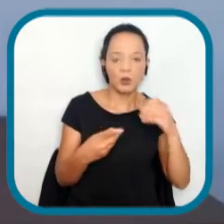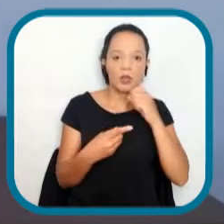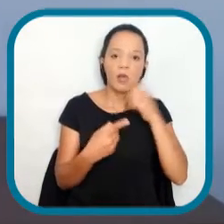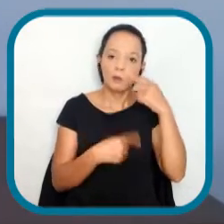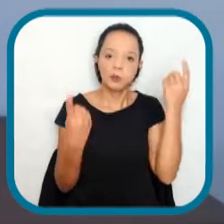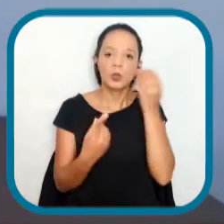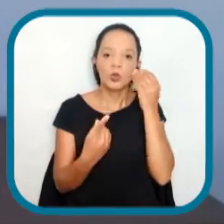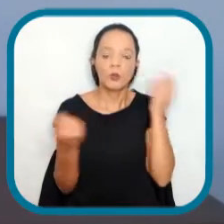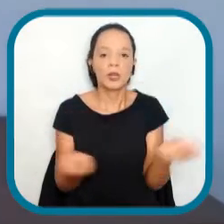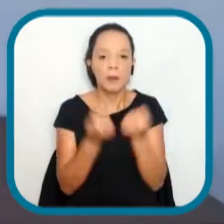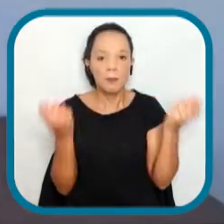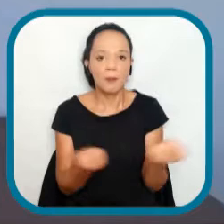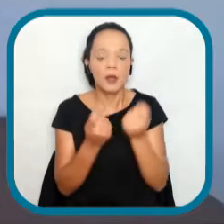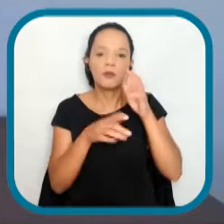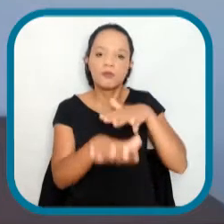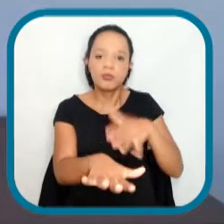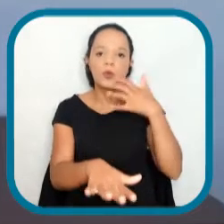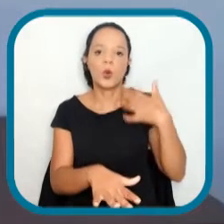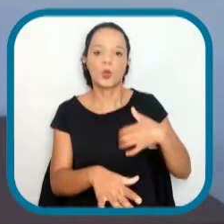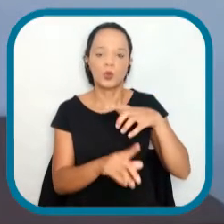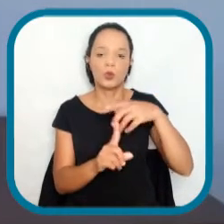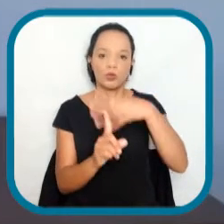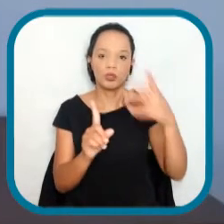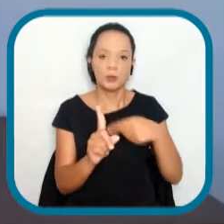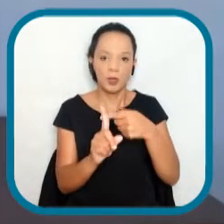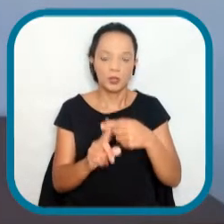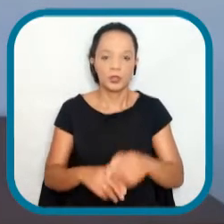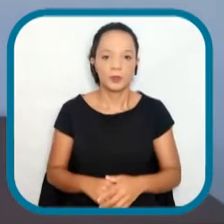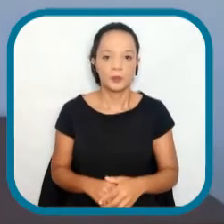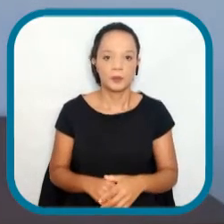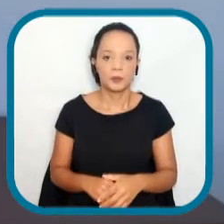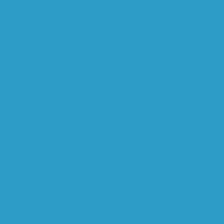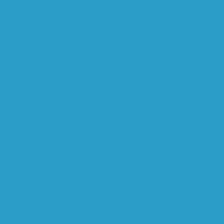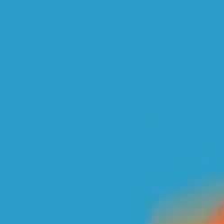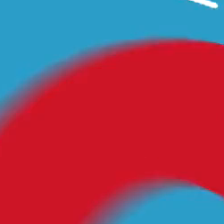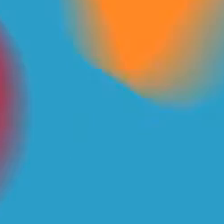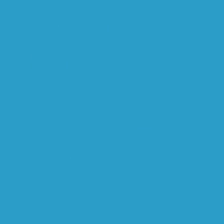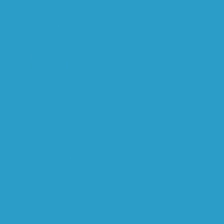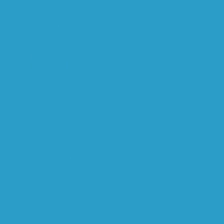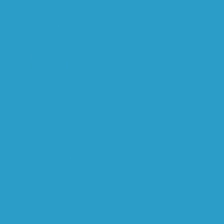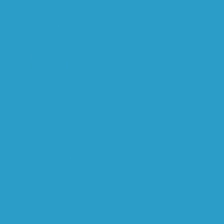Baeta, que nos dão a conhecer o processo da campanha de marketing da Marcha do Orgulho LGBTI+.